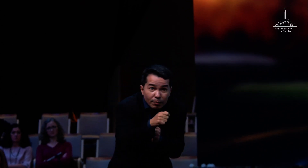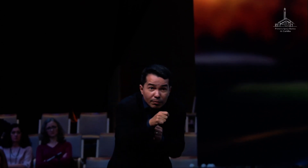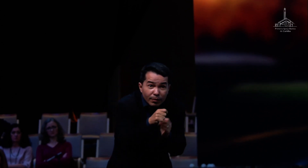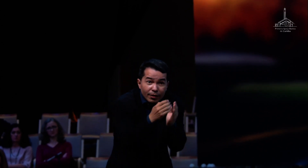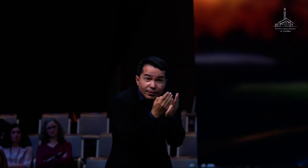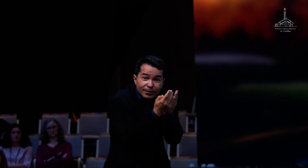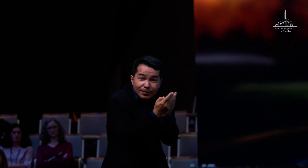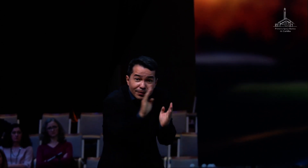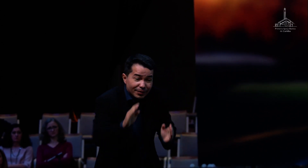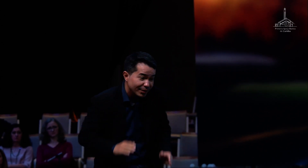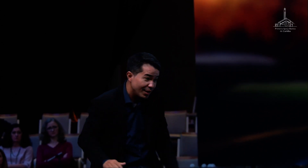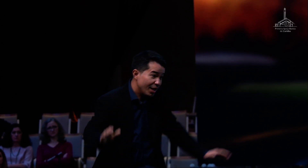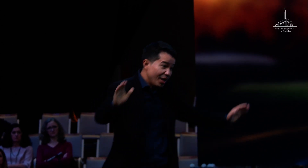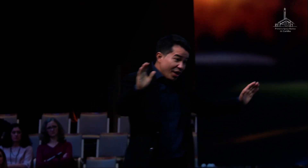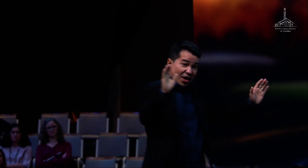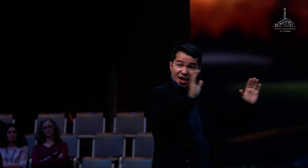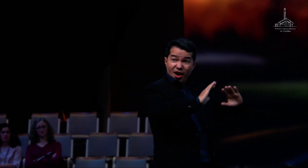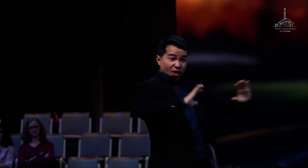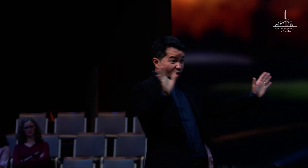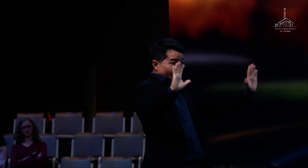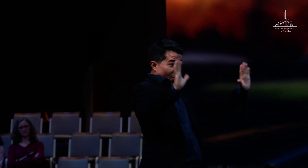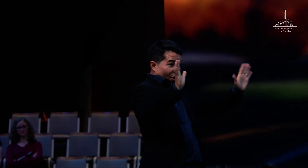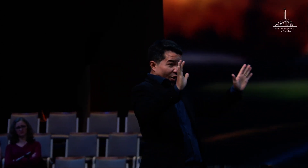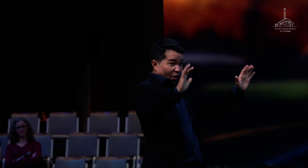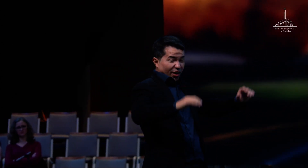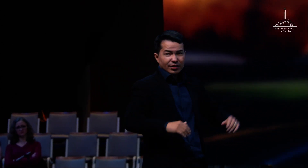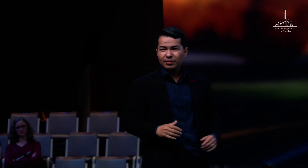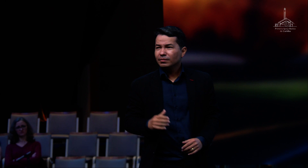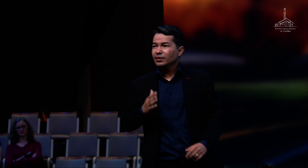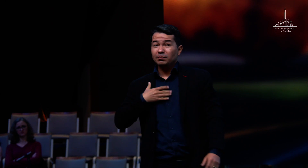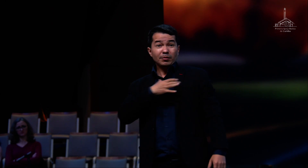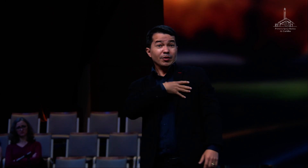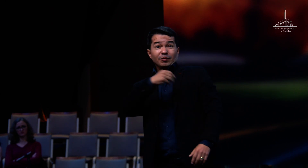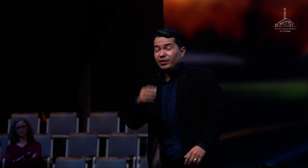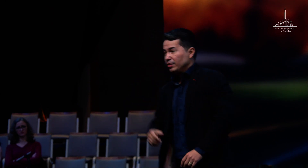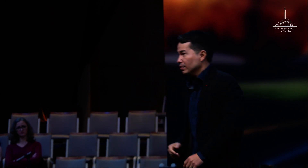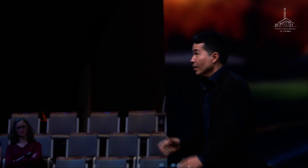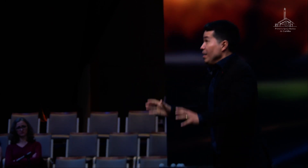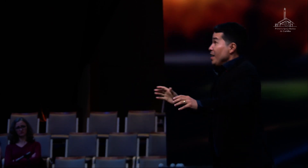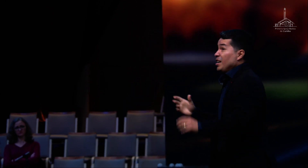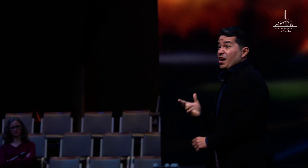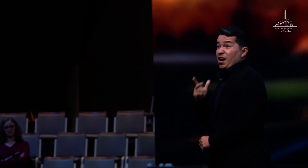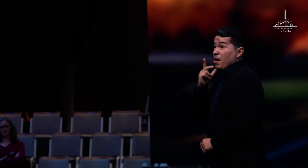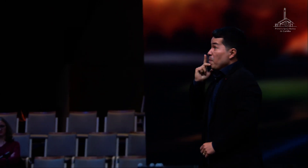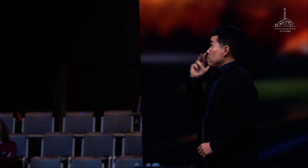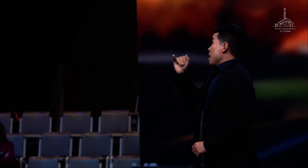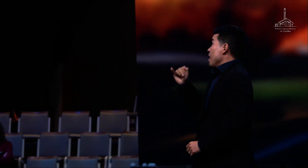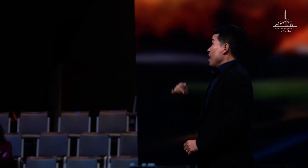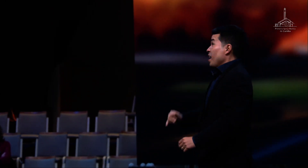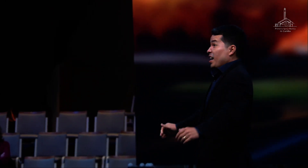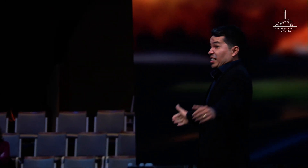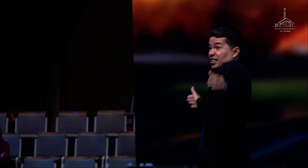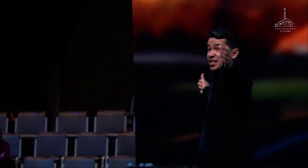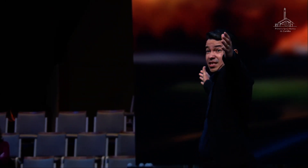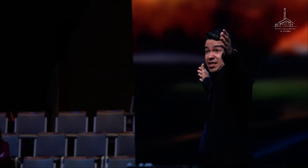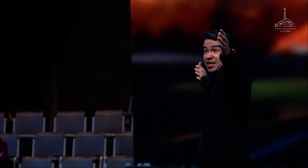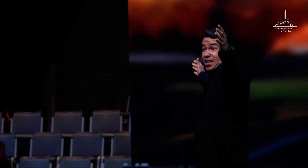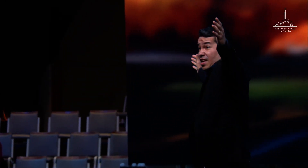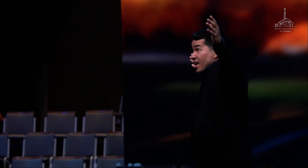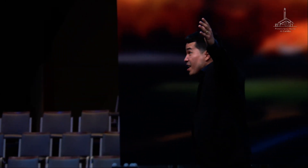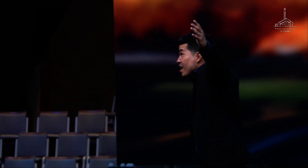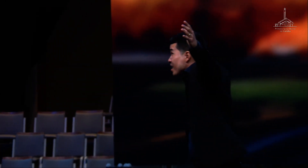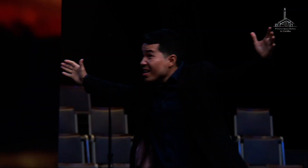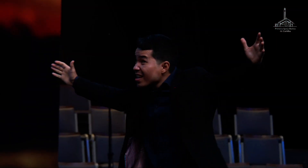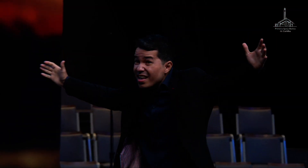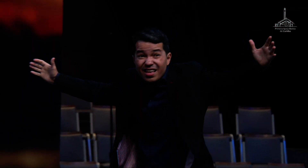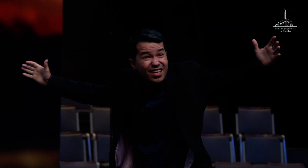escondido, abro a porta, e quando eu entro eu falo, oi! Os meus filhos olham, pai! E